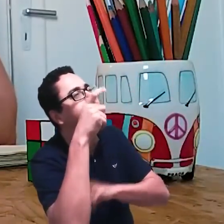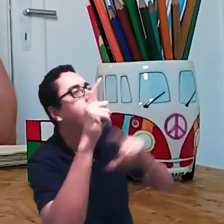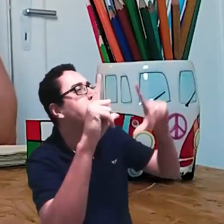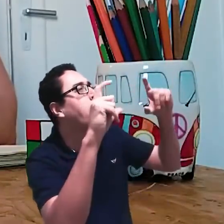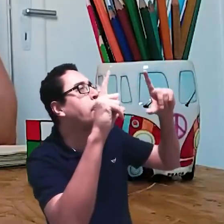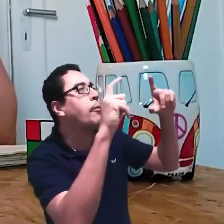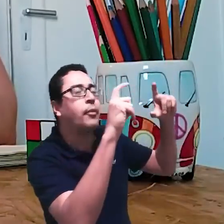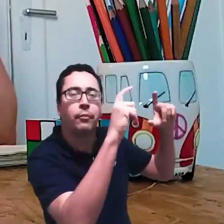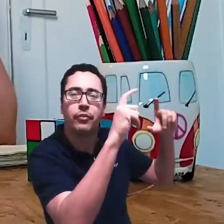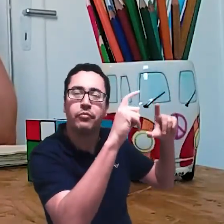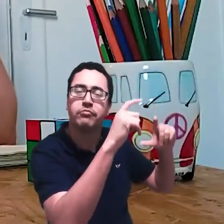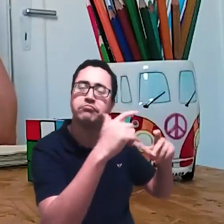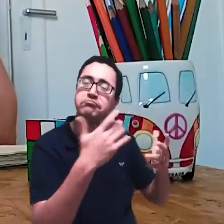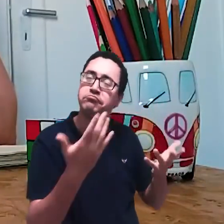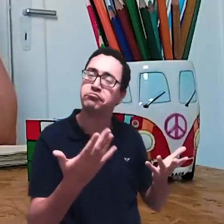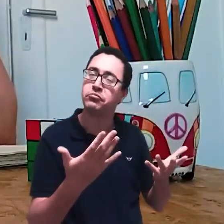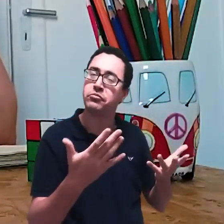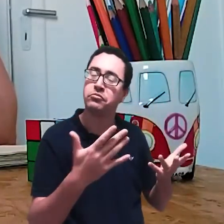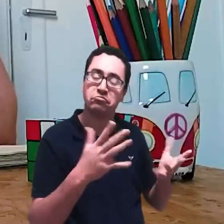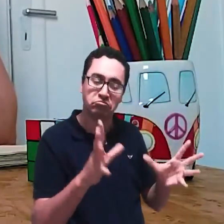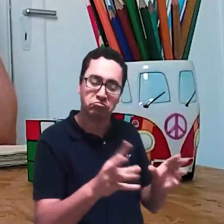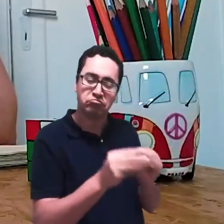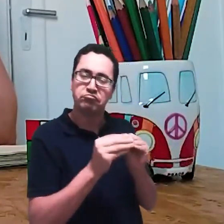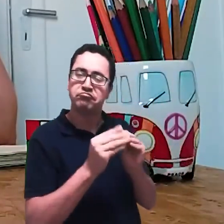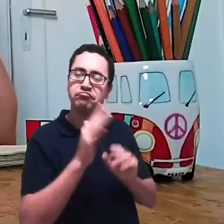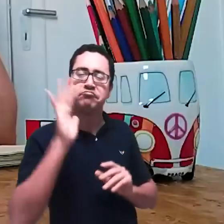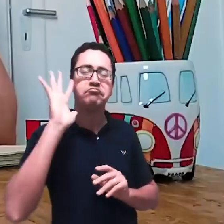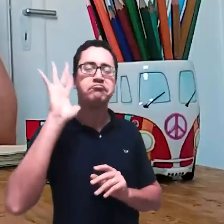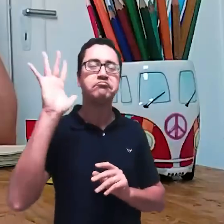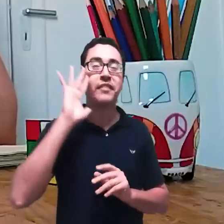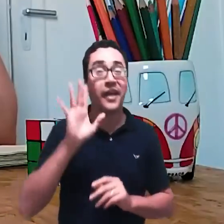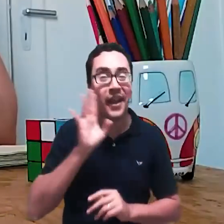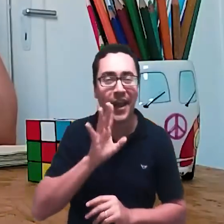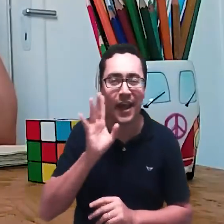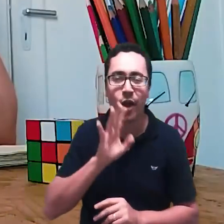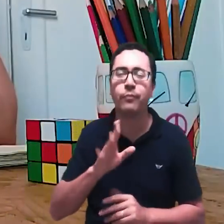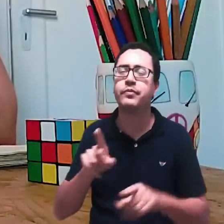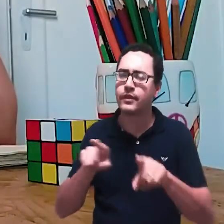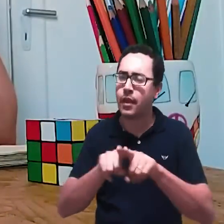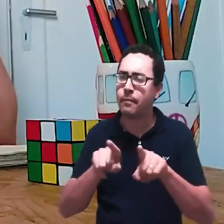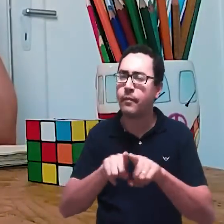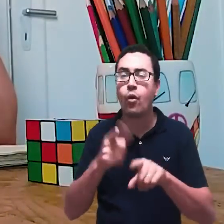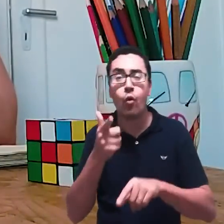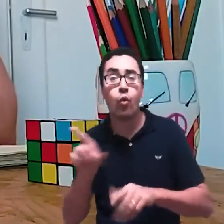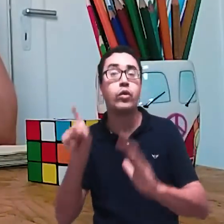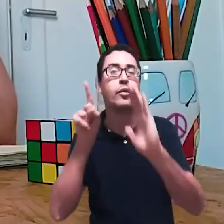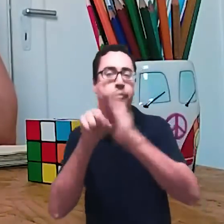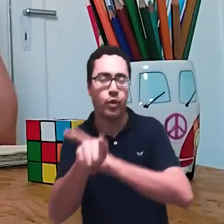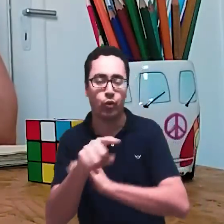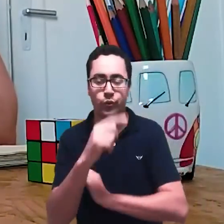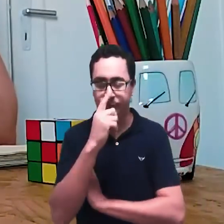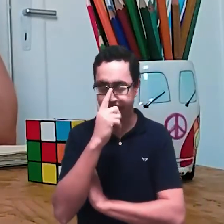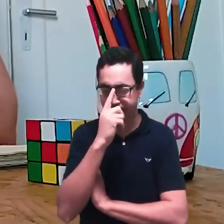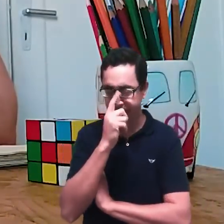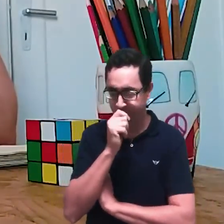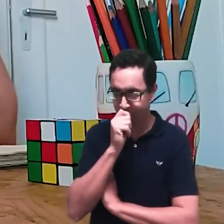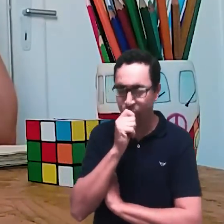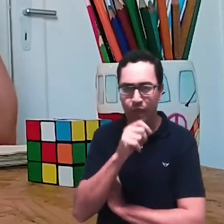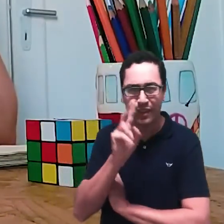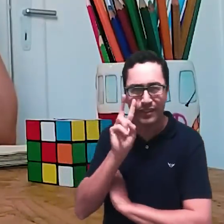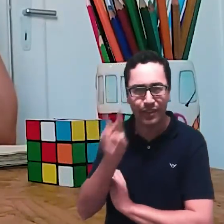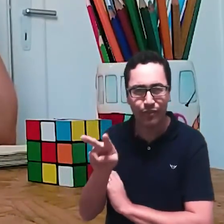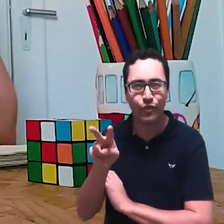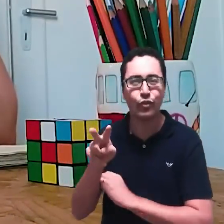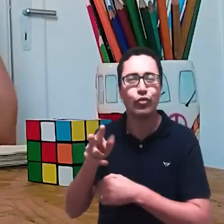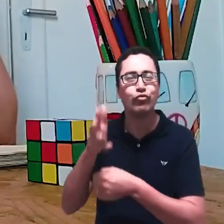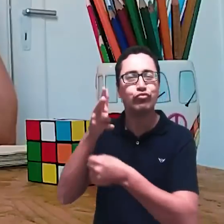Bom, mas agora eu queria fazer outra pergunta para vocês. Vocês repararam que tanto nos vídeos